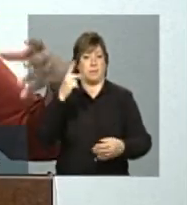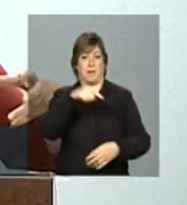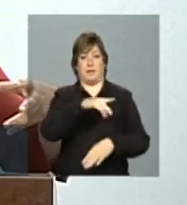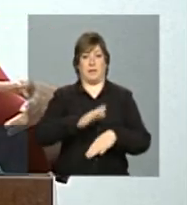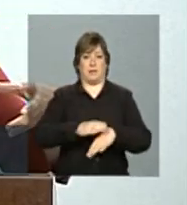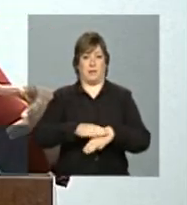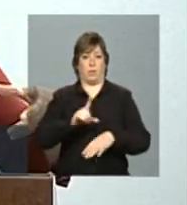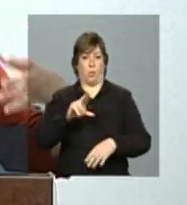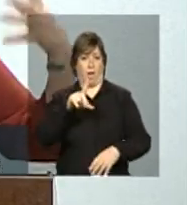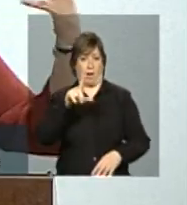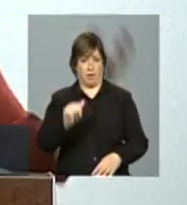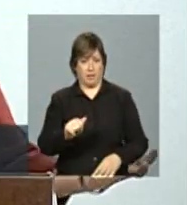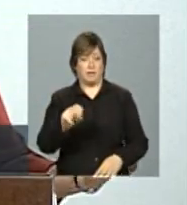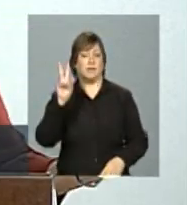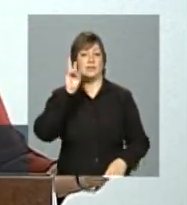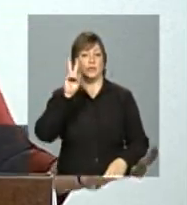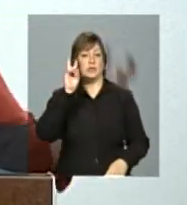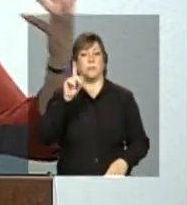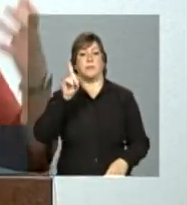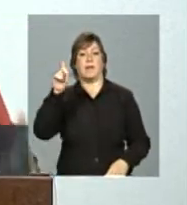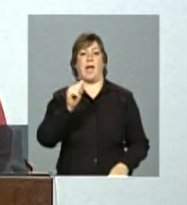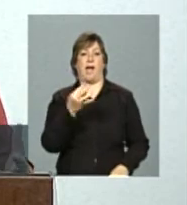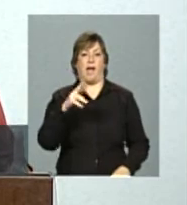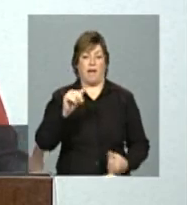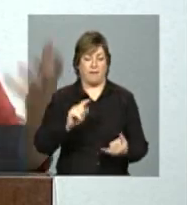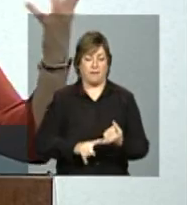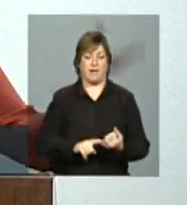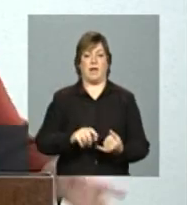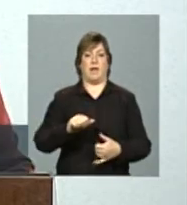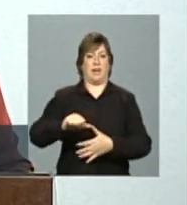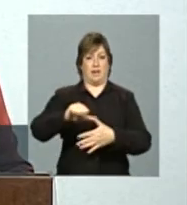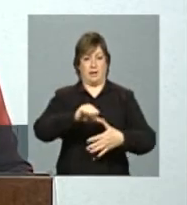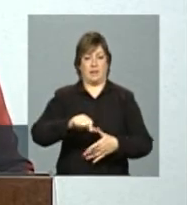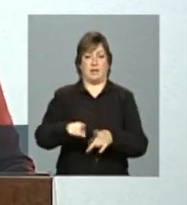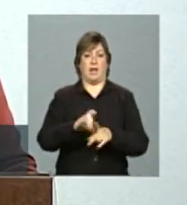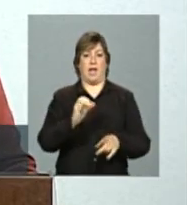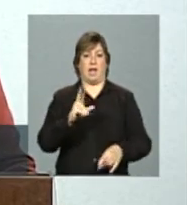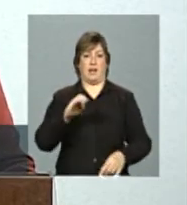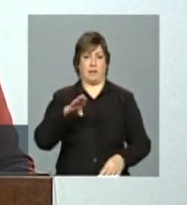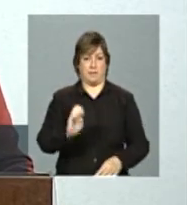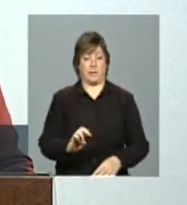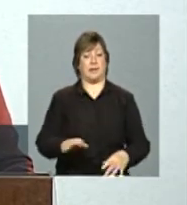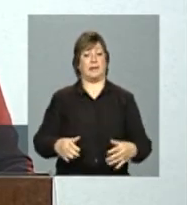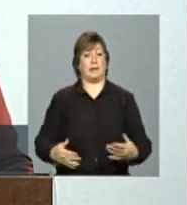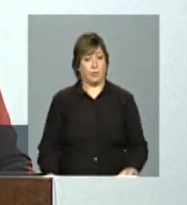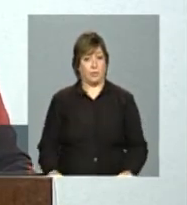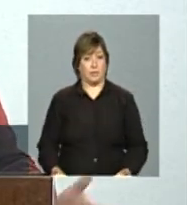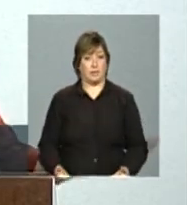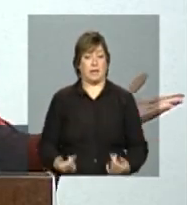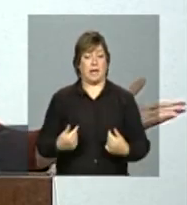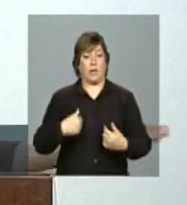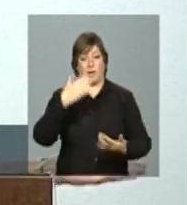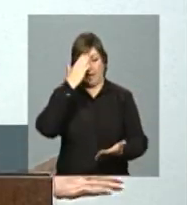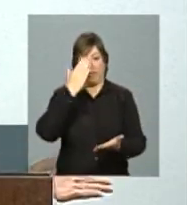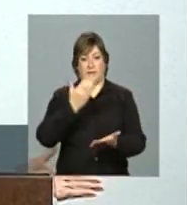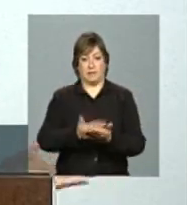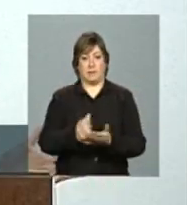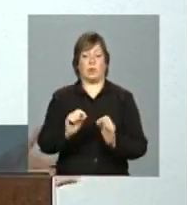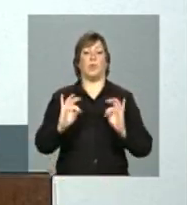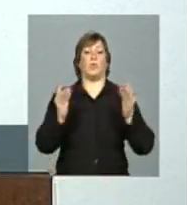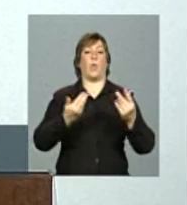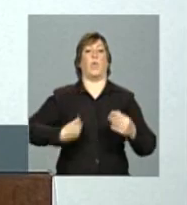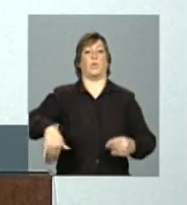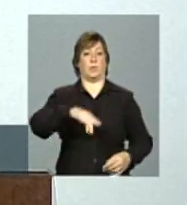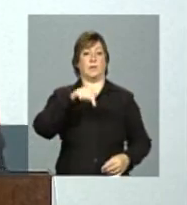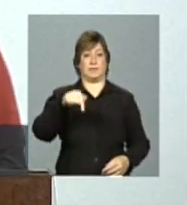no que se refere a África América Latina e ao Caribe então eu acredito que todos nós